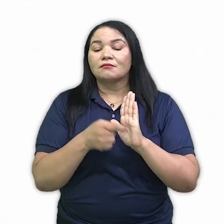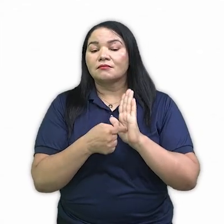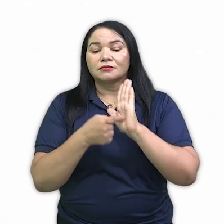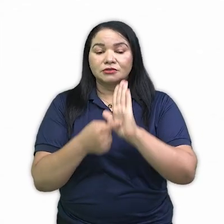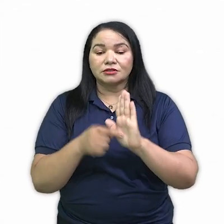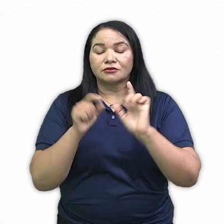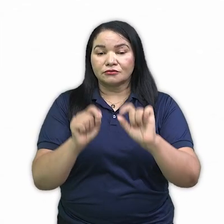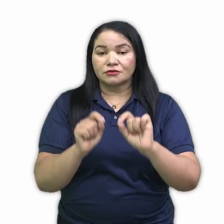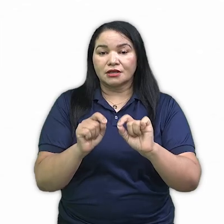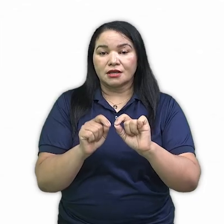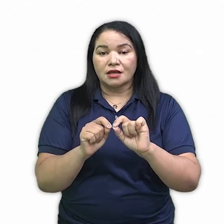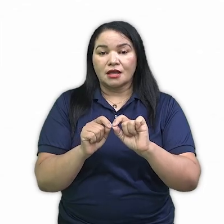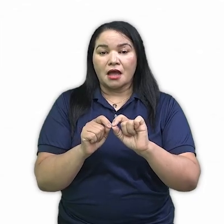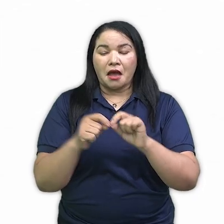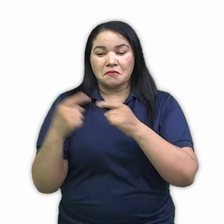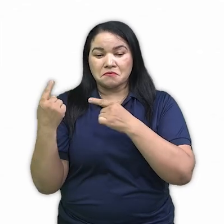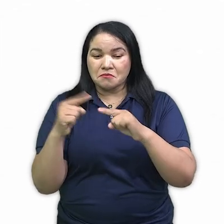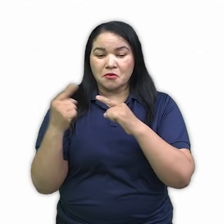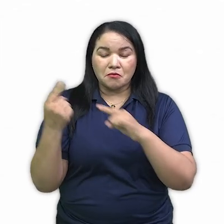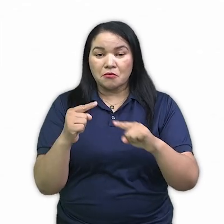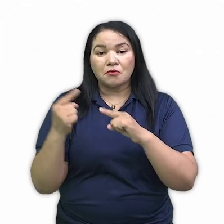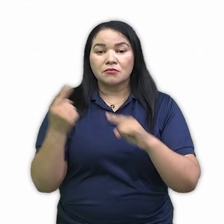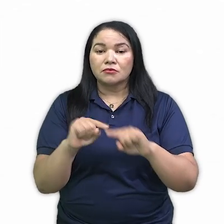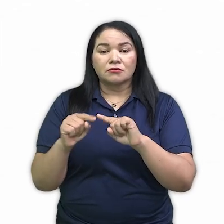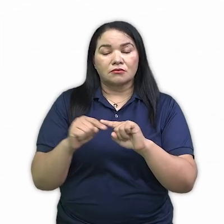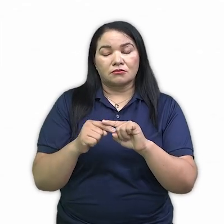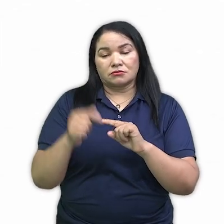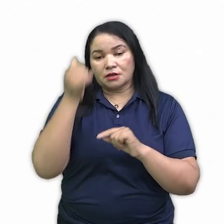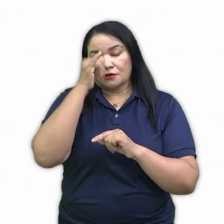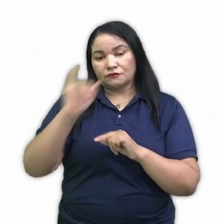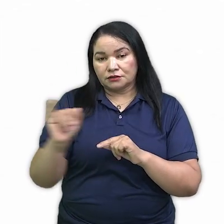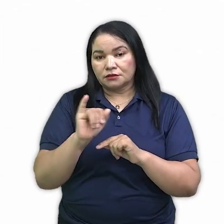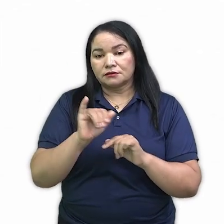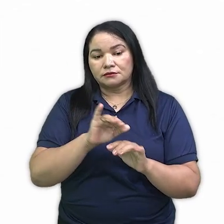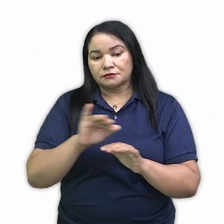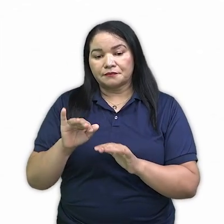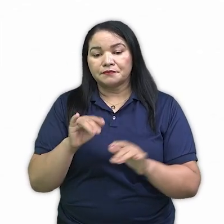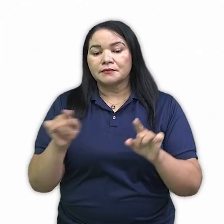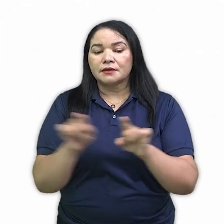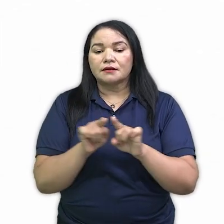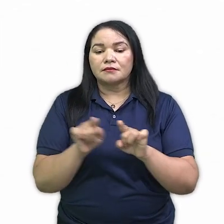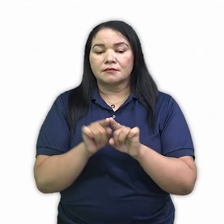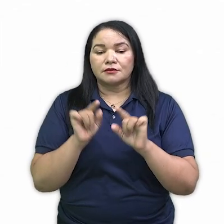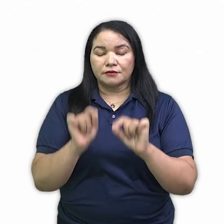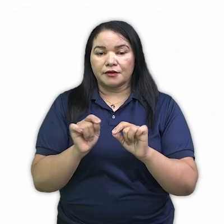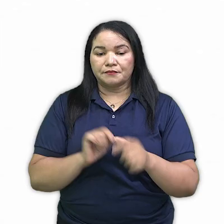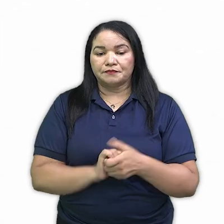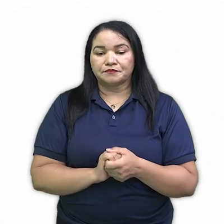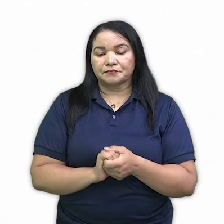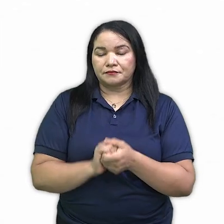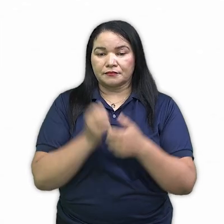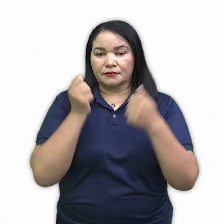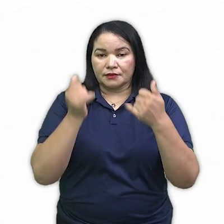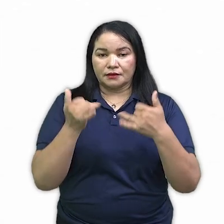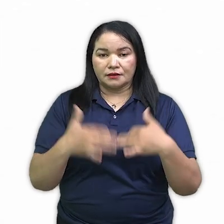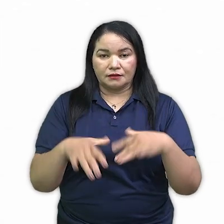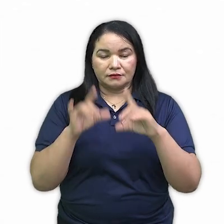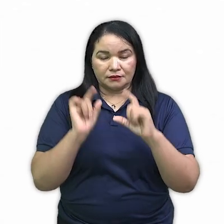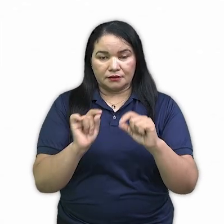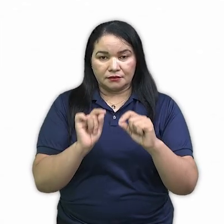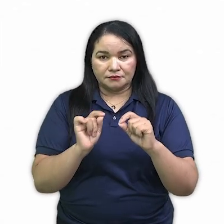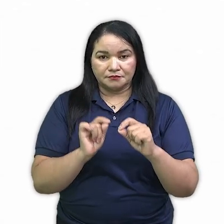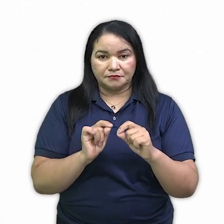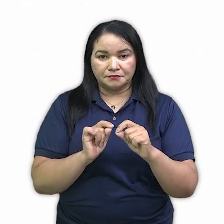poder combater toda essa barbárie que acontecia aí. Porém, está ali bem destacado, né? A